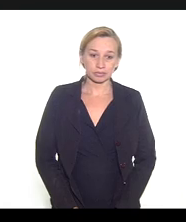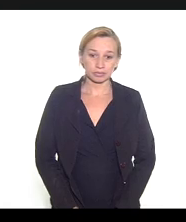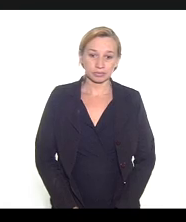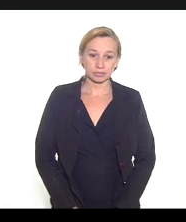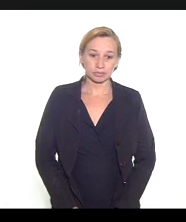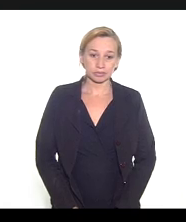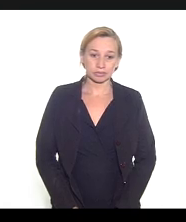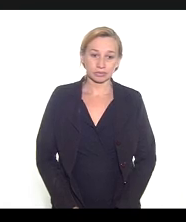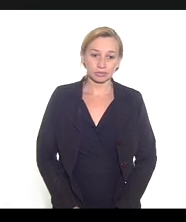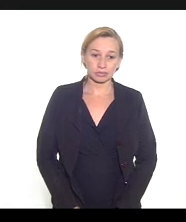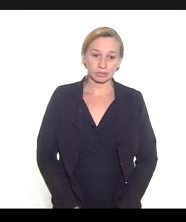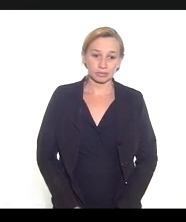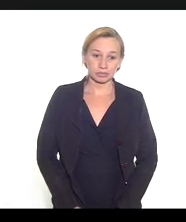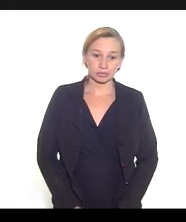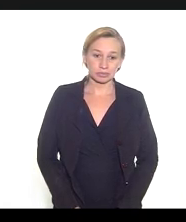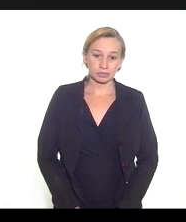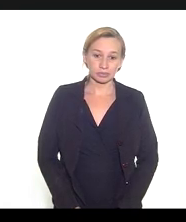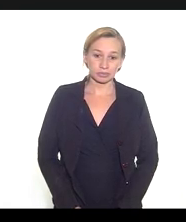E